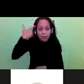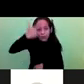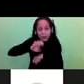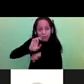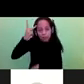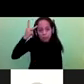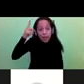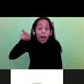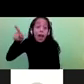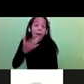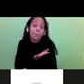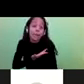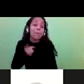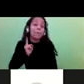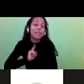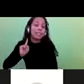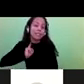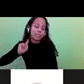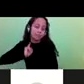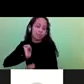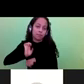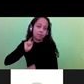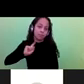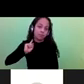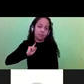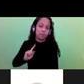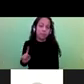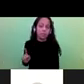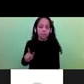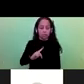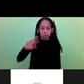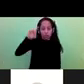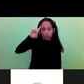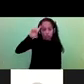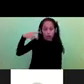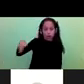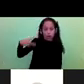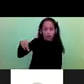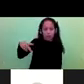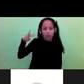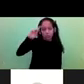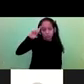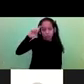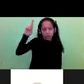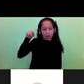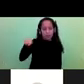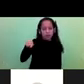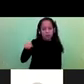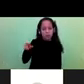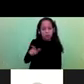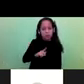Minas, e o chefe imediato dela já informou